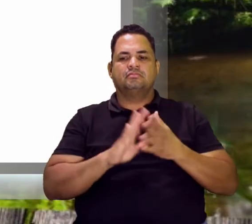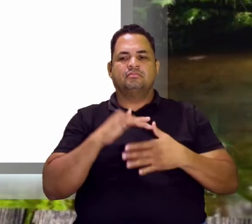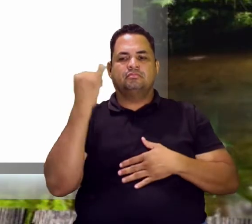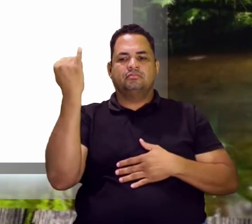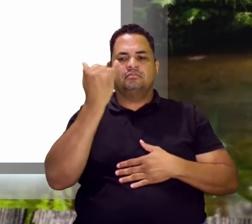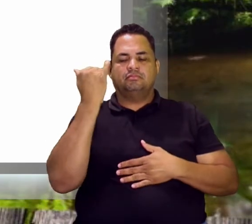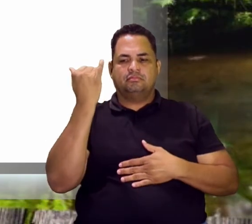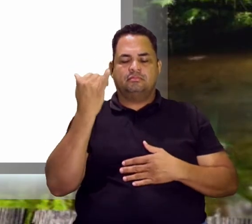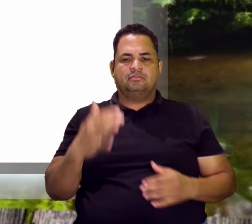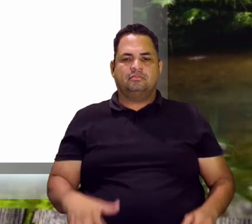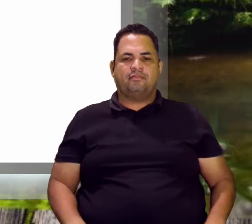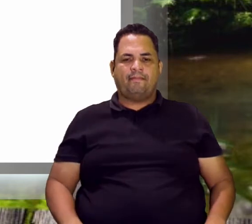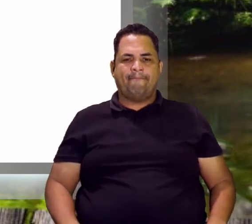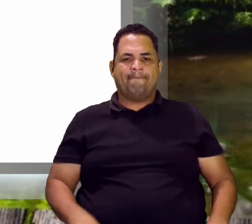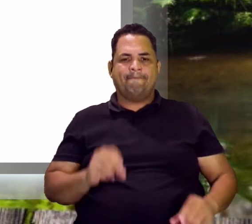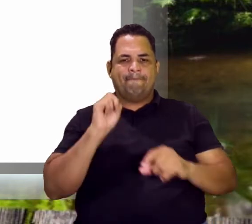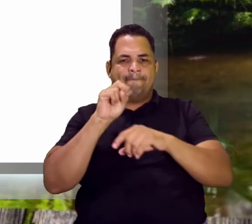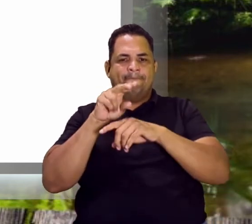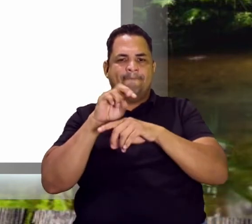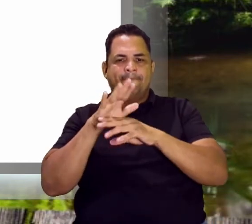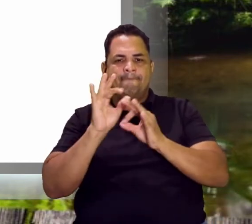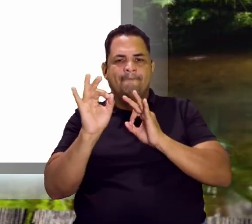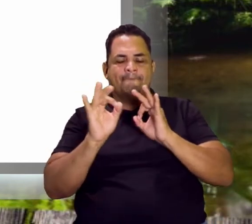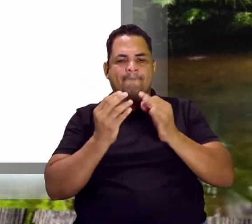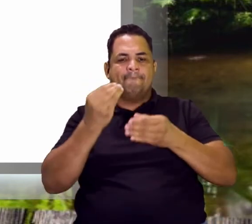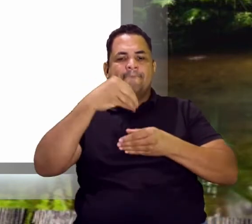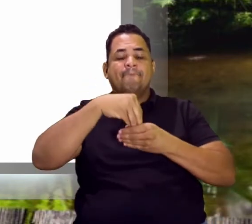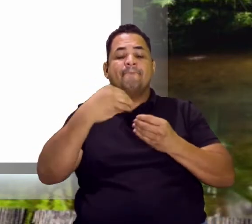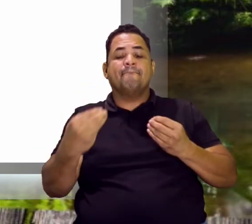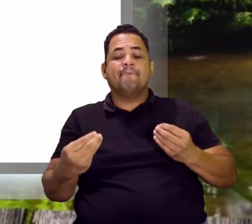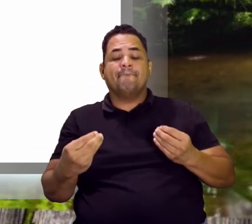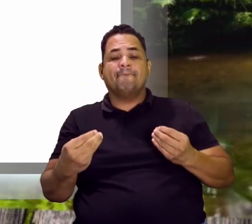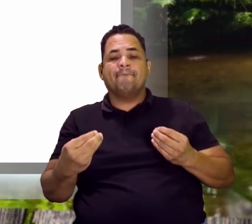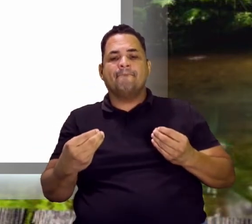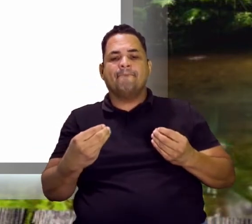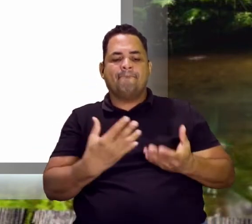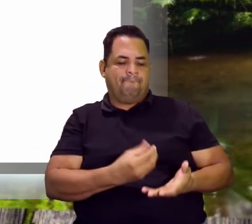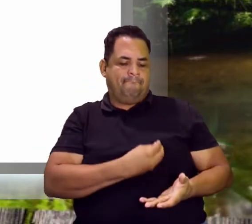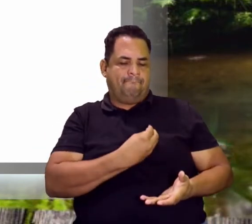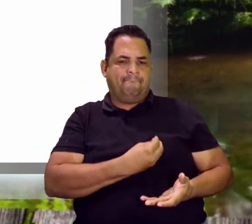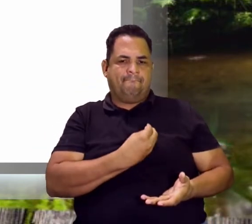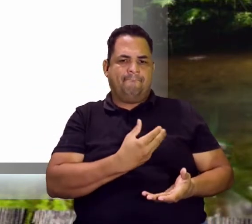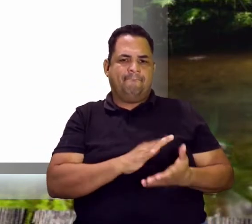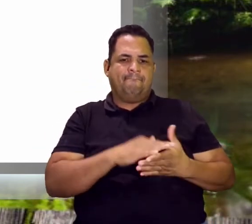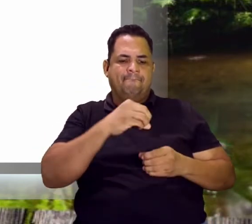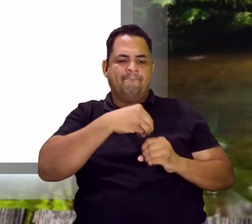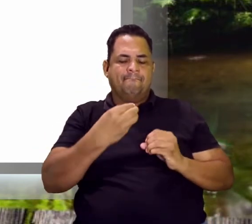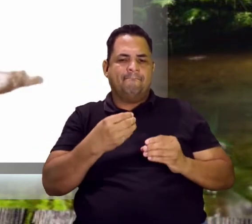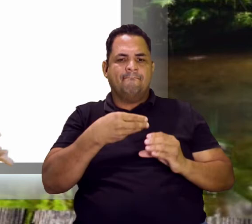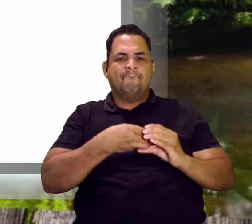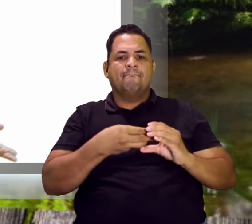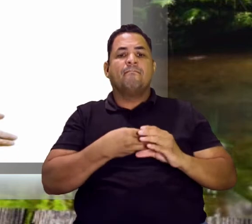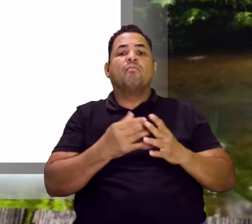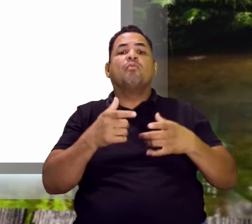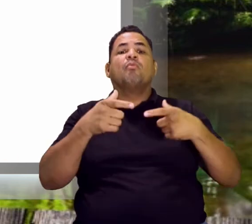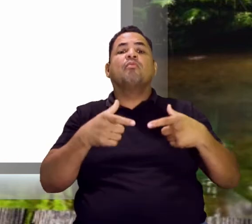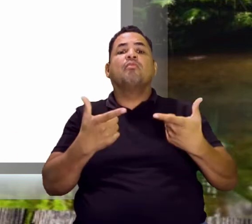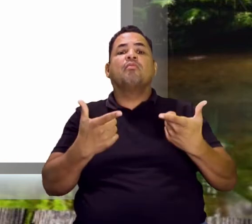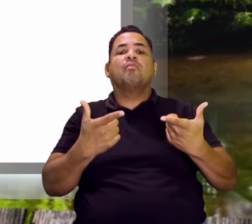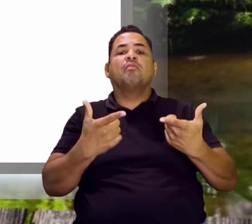importante, tá? Esses vírus, quando eles estão fora, professor, se eles estão fora de um ser vivo, fora da célula de um ser vivo, onde é que eles